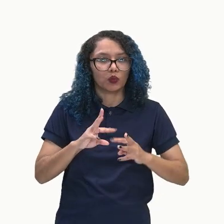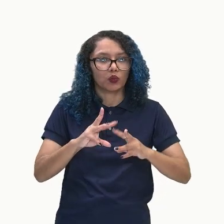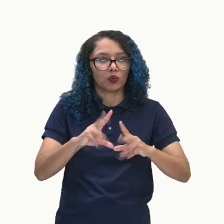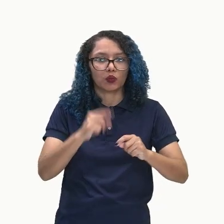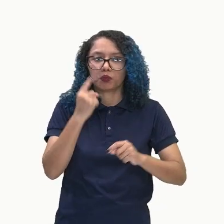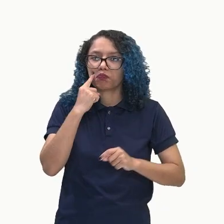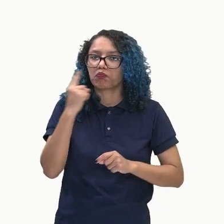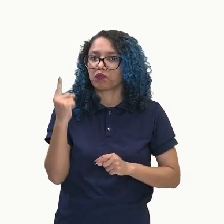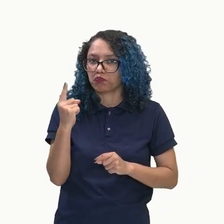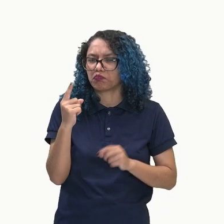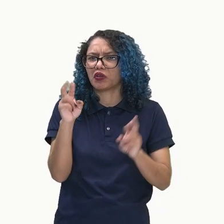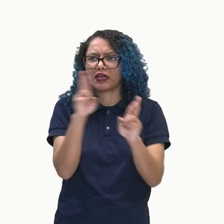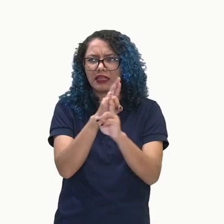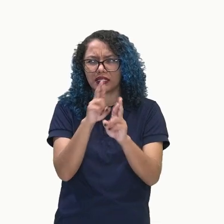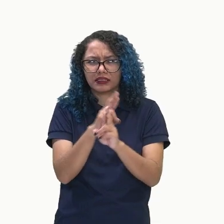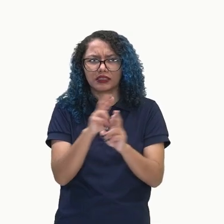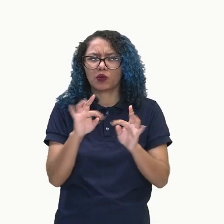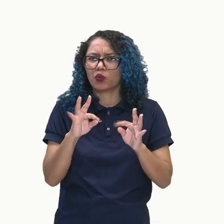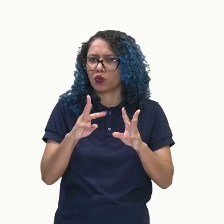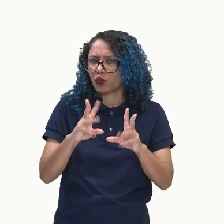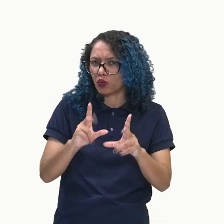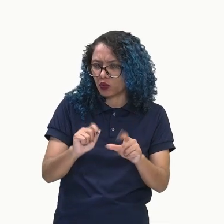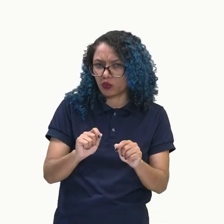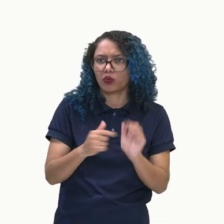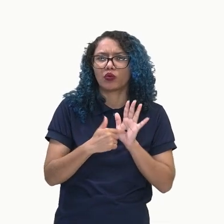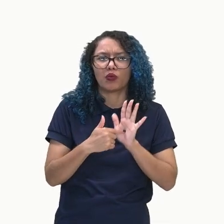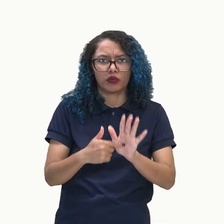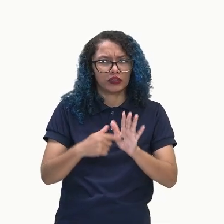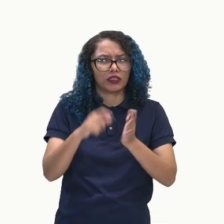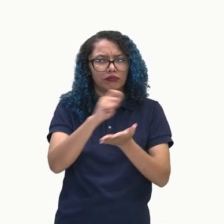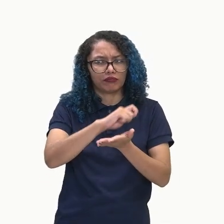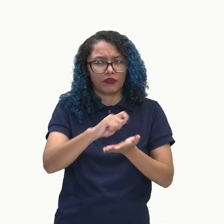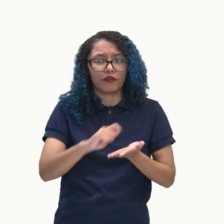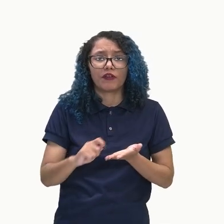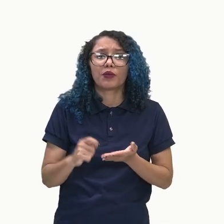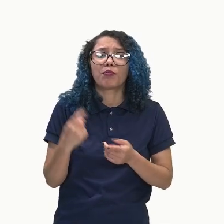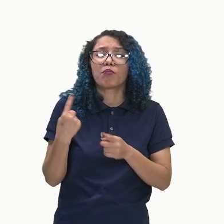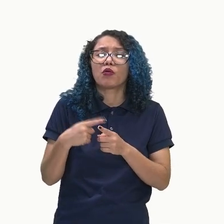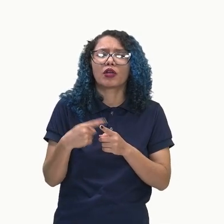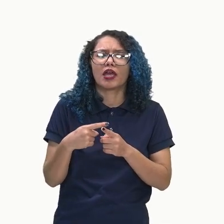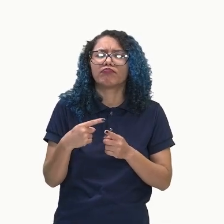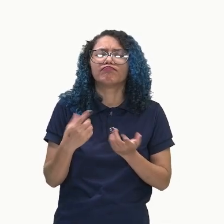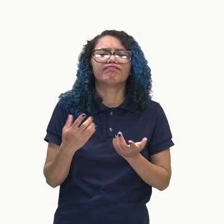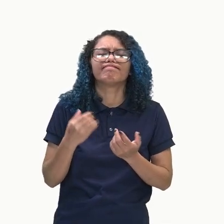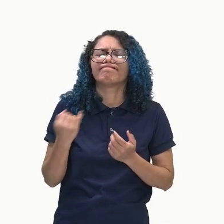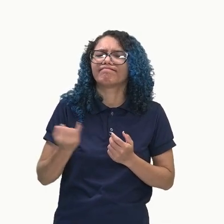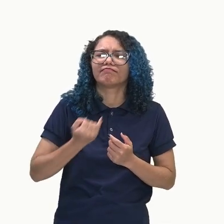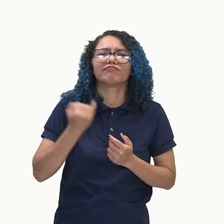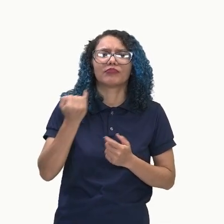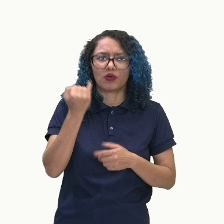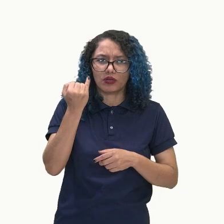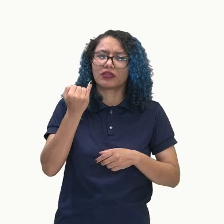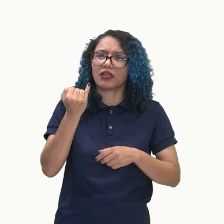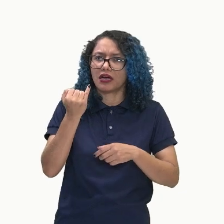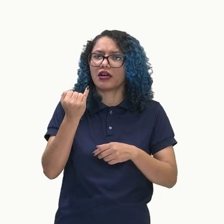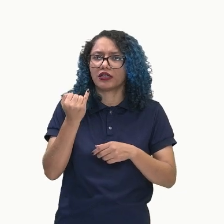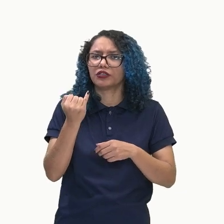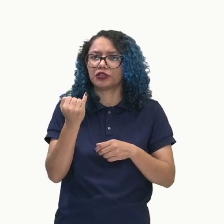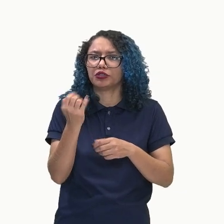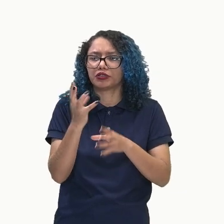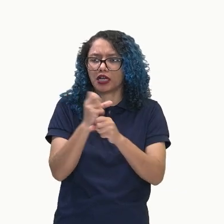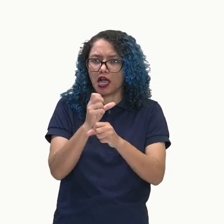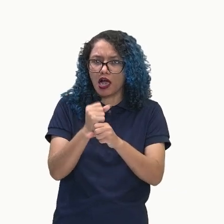dessas relações que eu estou colocando aqui para você, porque são relações fundamentais aí na hora de resolvermos exercícios,